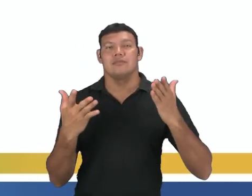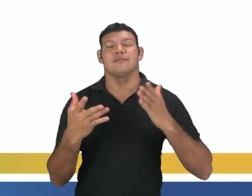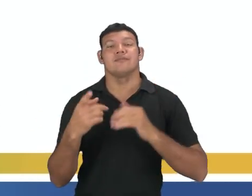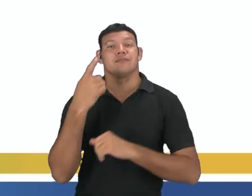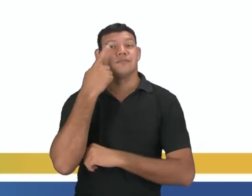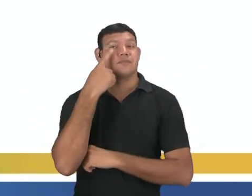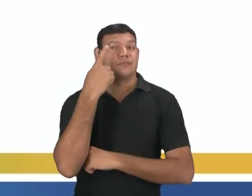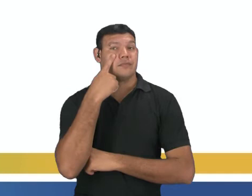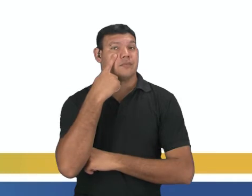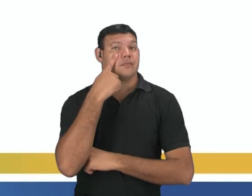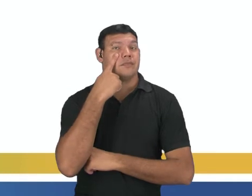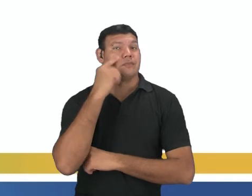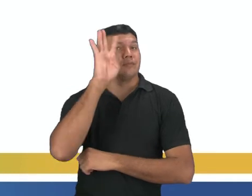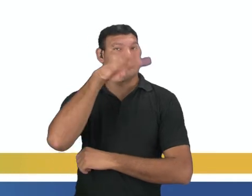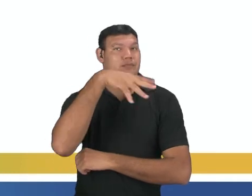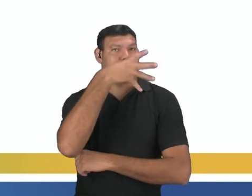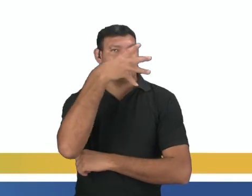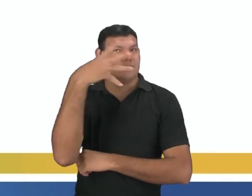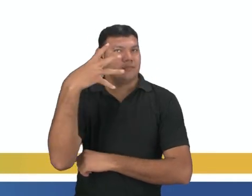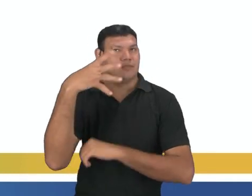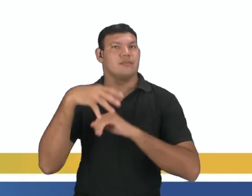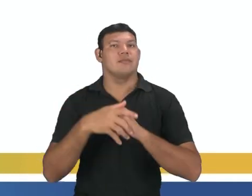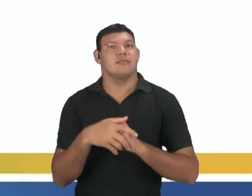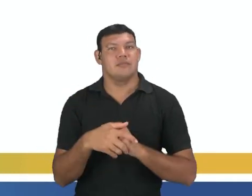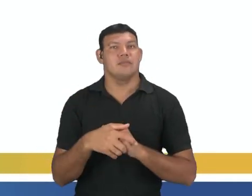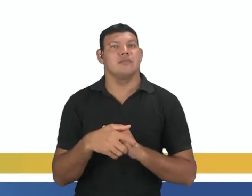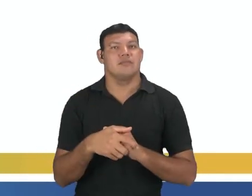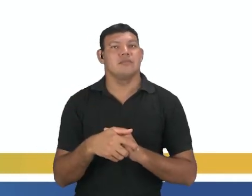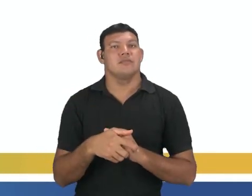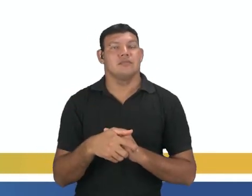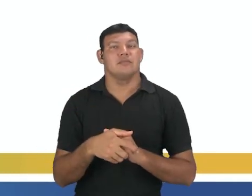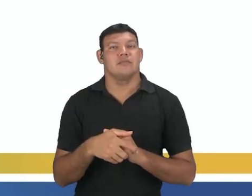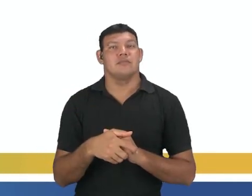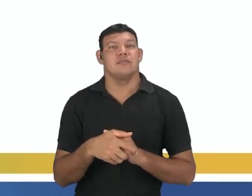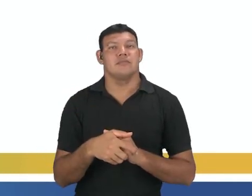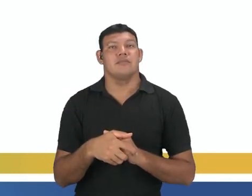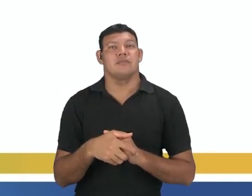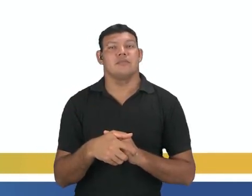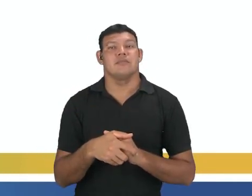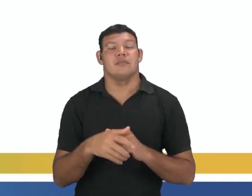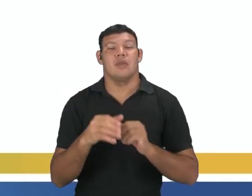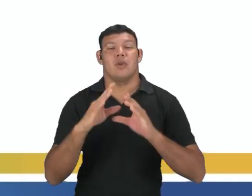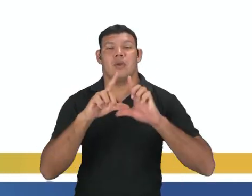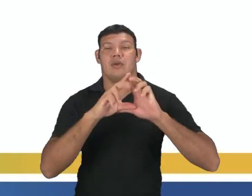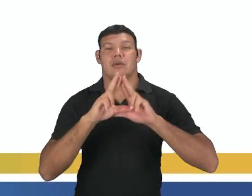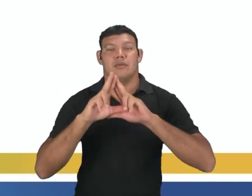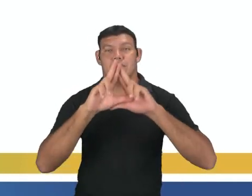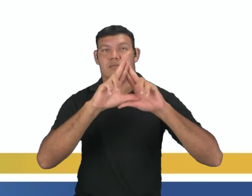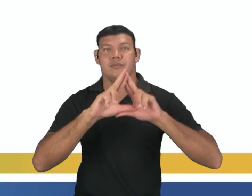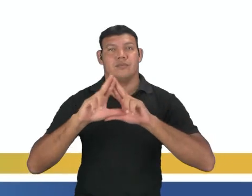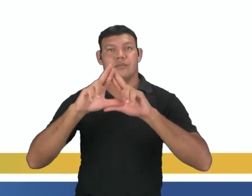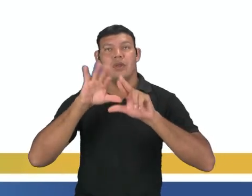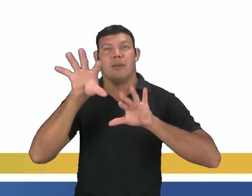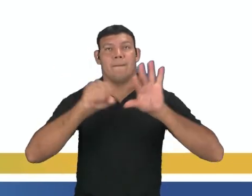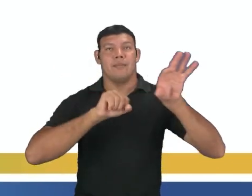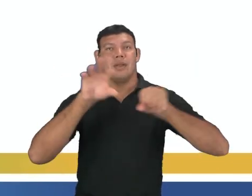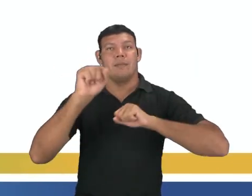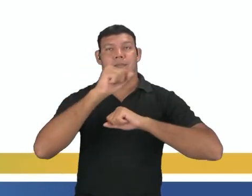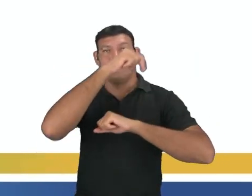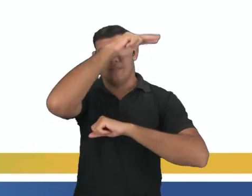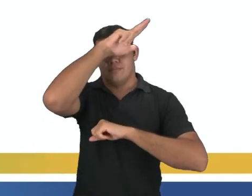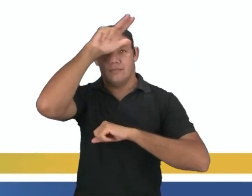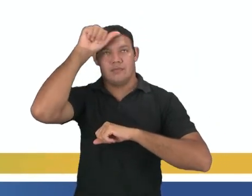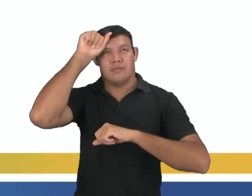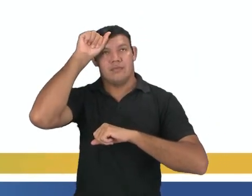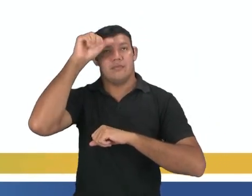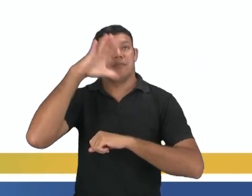Agora vamos para a próxima. Observe na tabela a quantidade de resíduos recicláveis coletados pela prefeitura